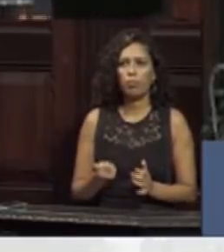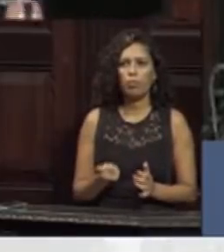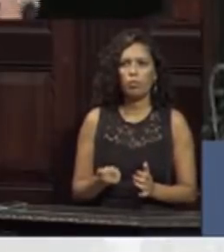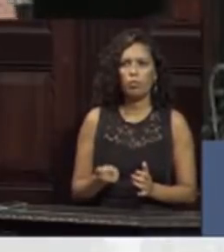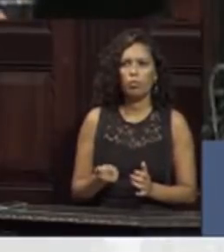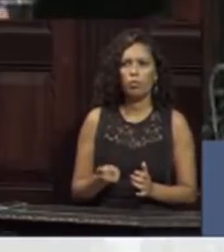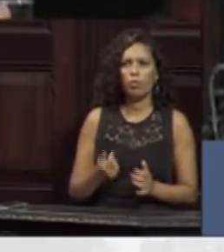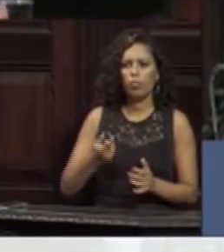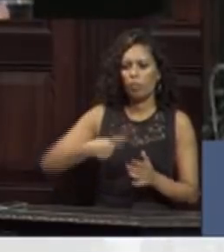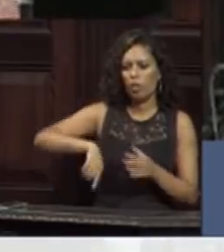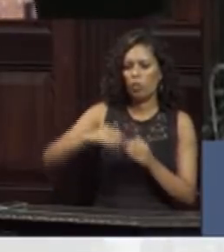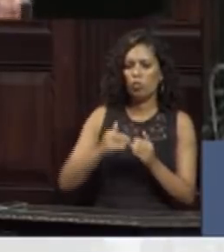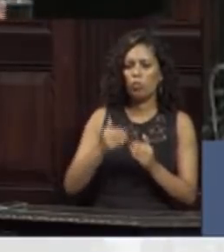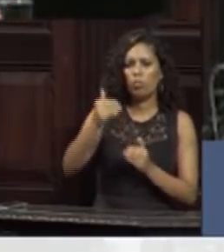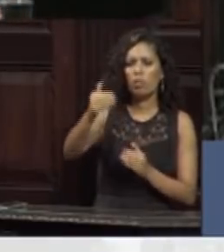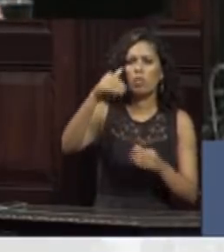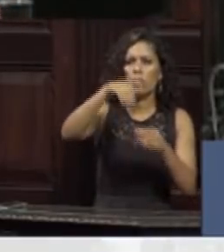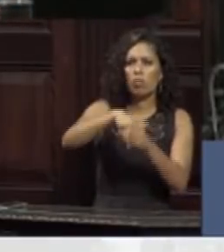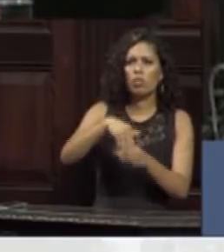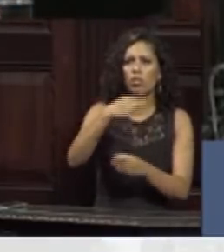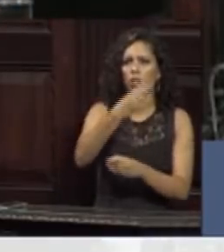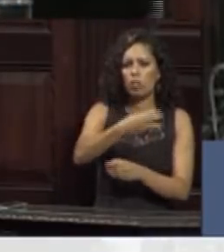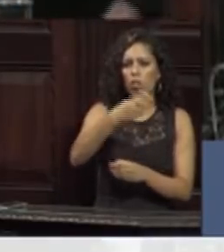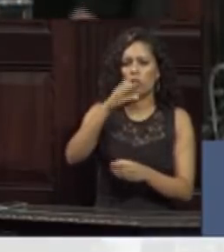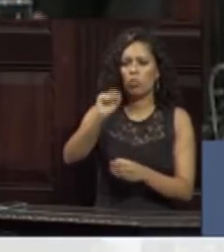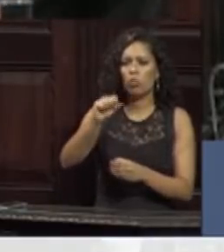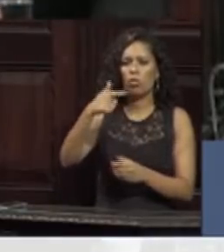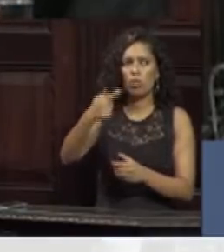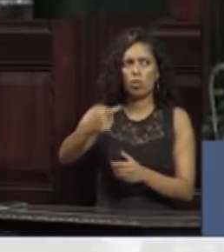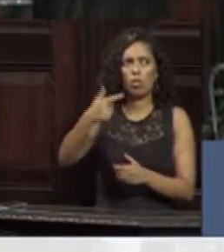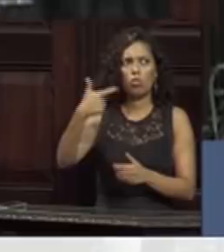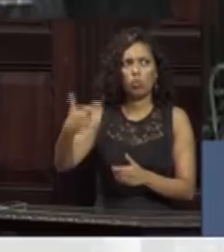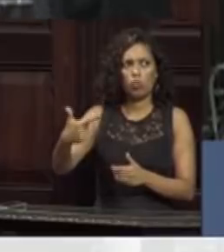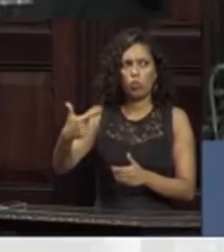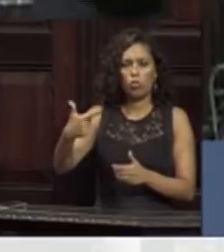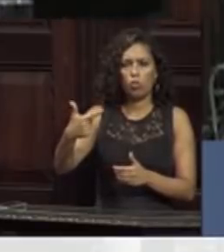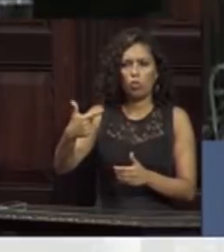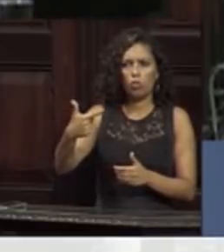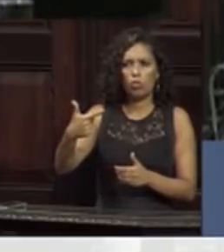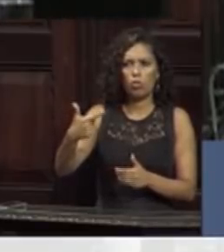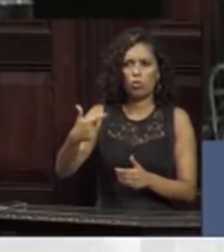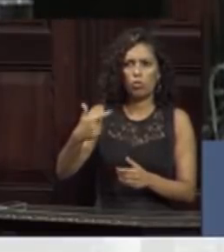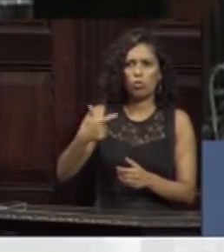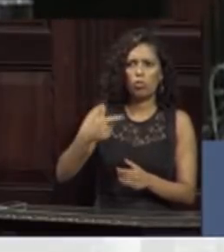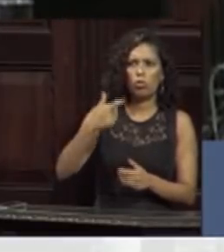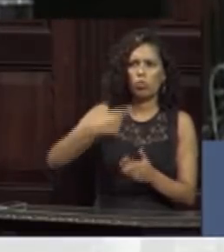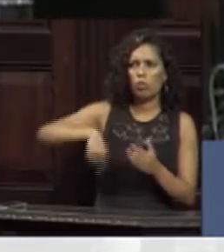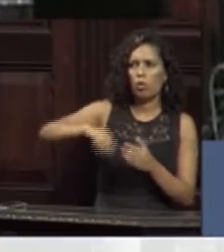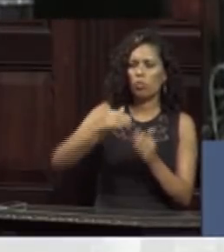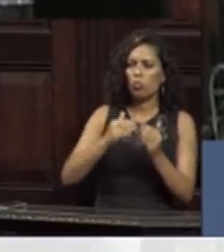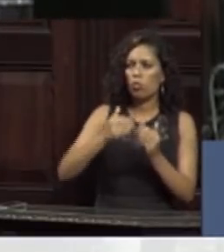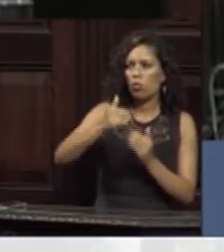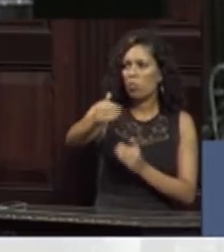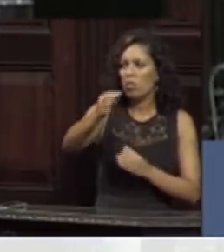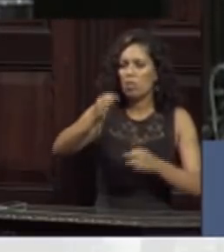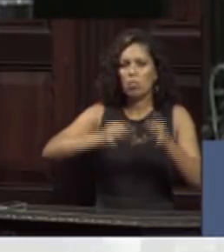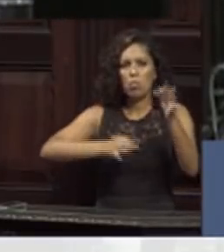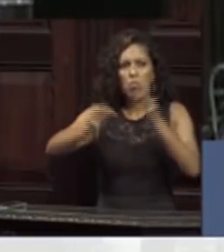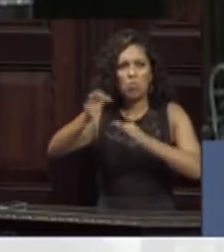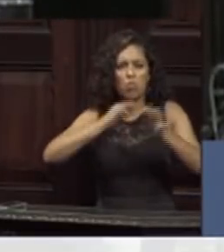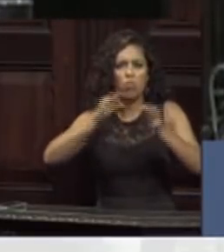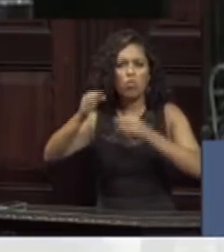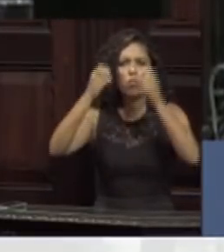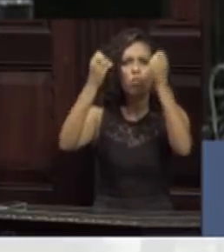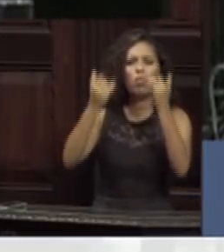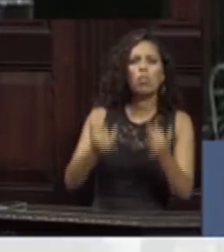de urgência, em votação, em discussão única, projeto de lei 3872/2018, de autoria do Poder Executivo, mensagem 12/2018, que